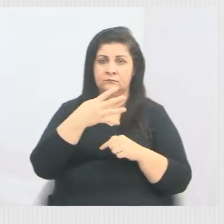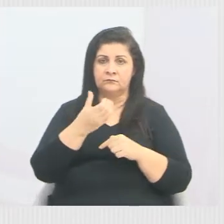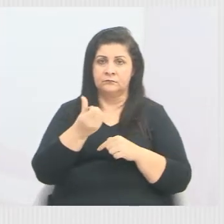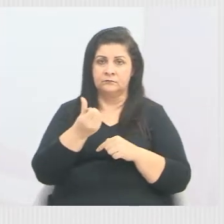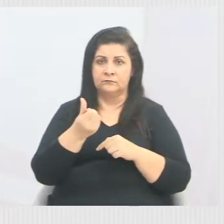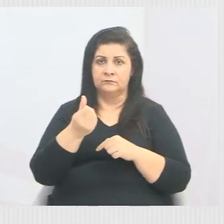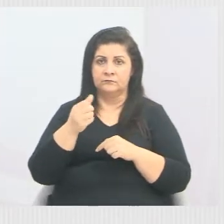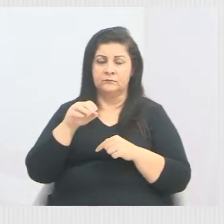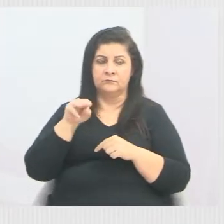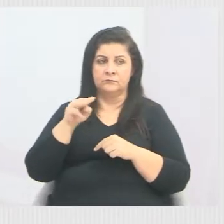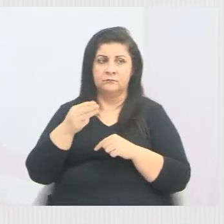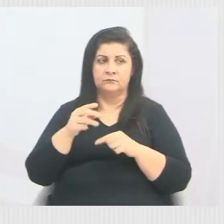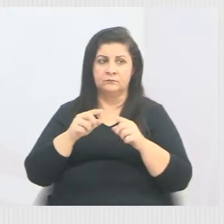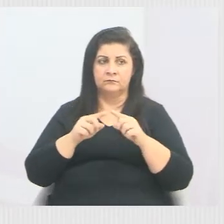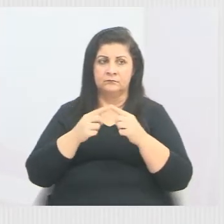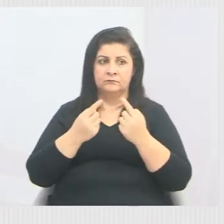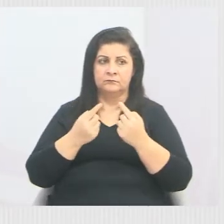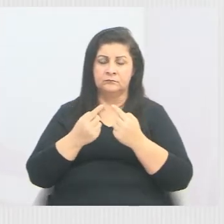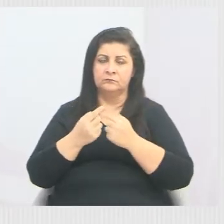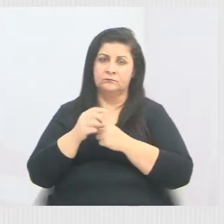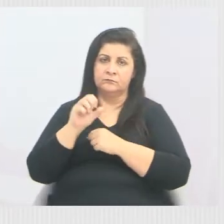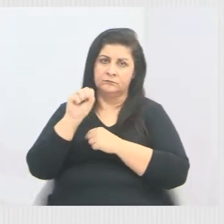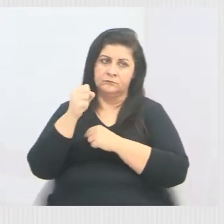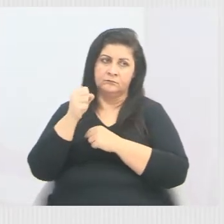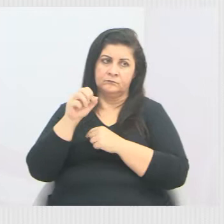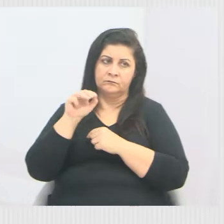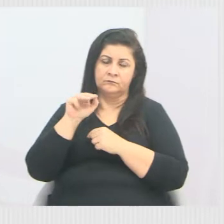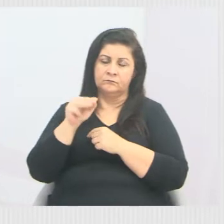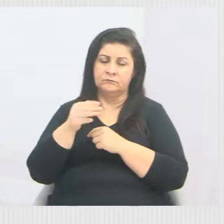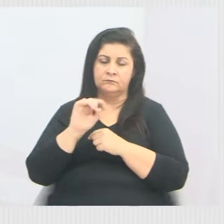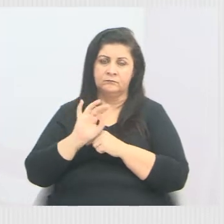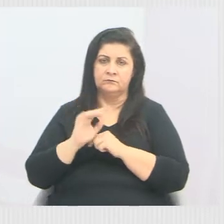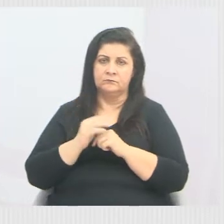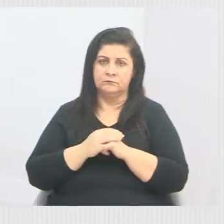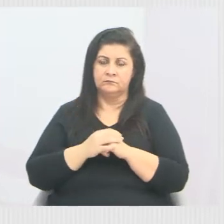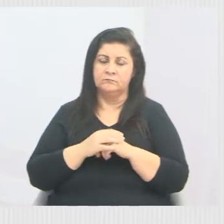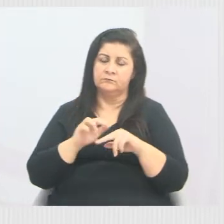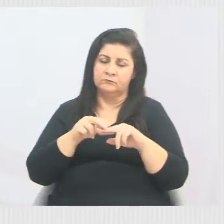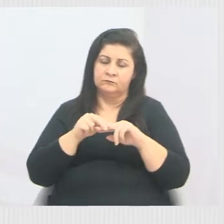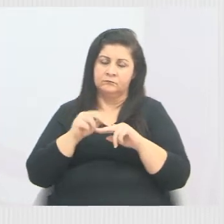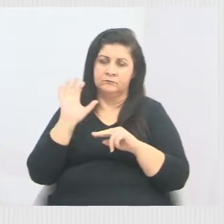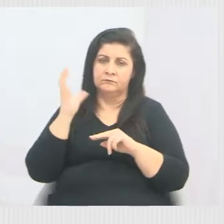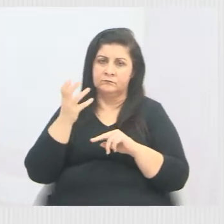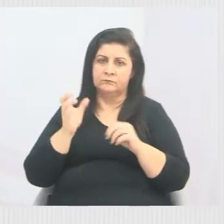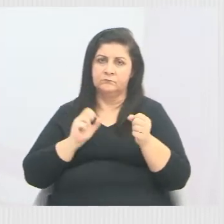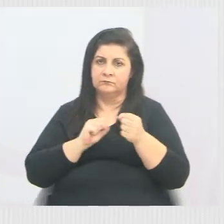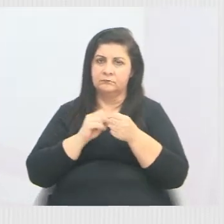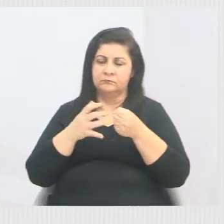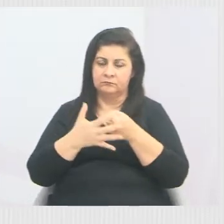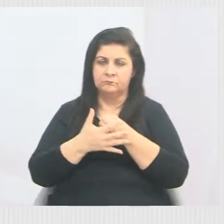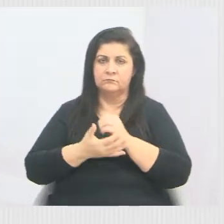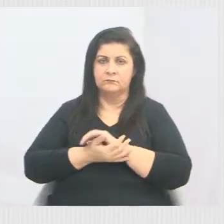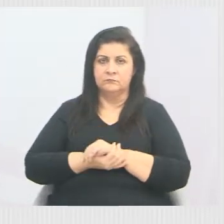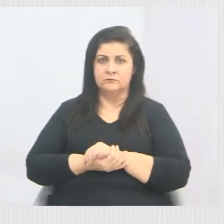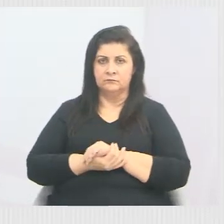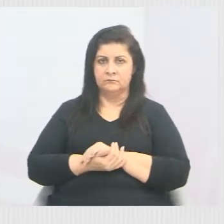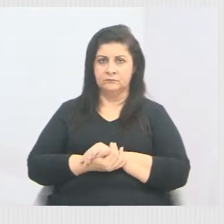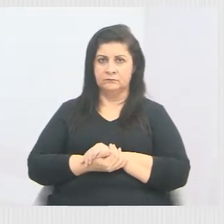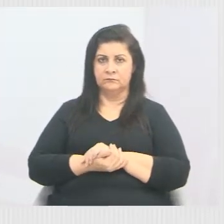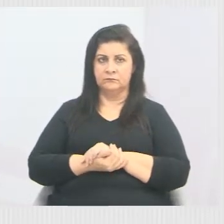arrecadou 8.797, mas devido, por exemplo, essa situação no momento.